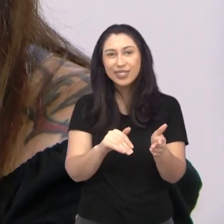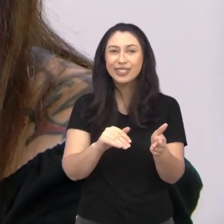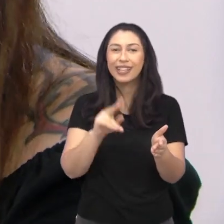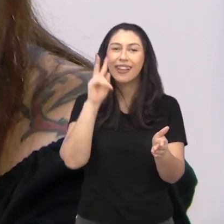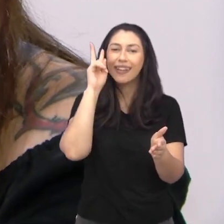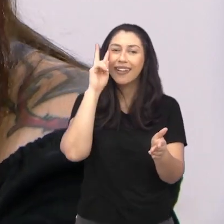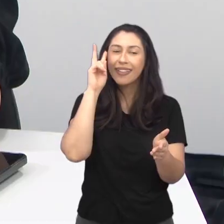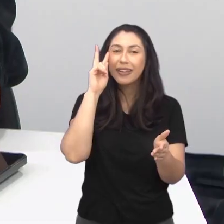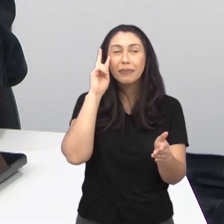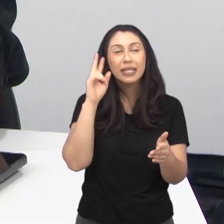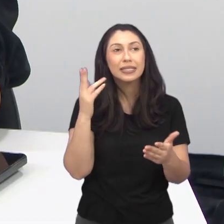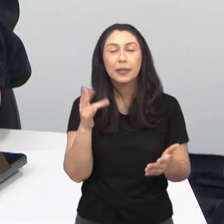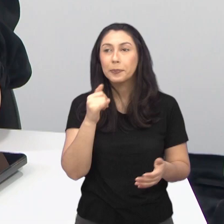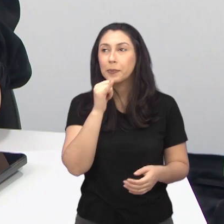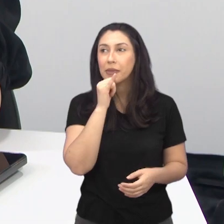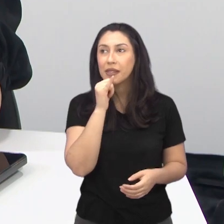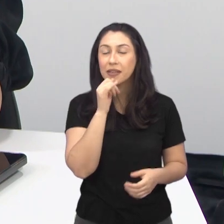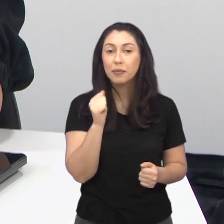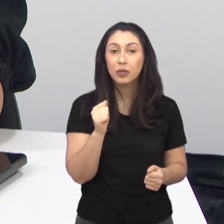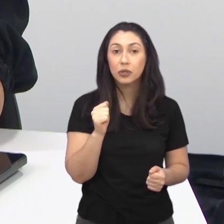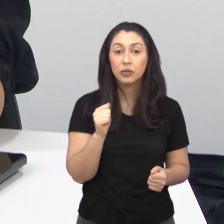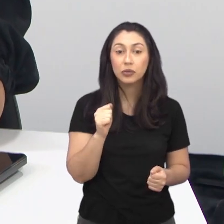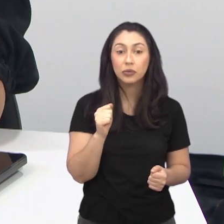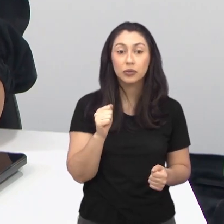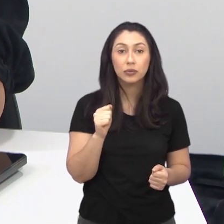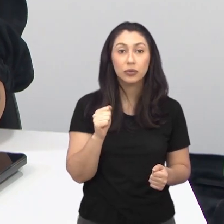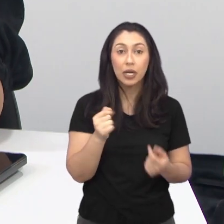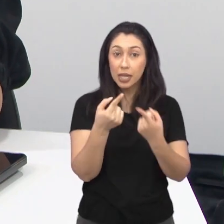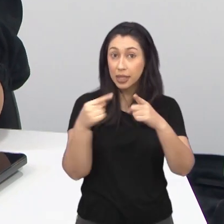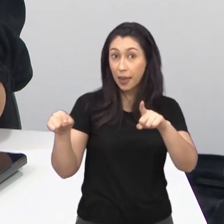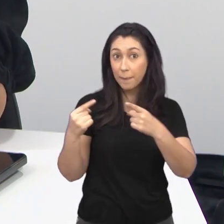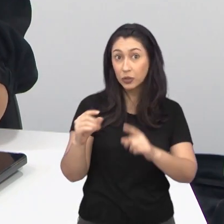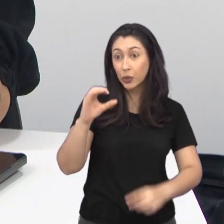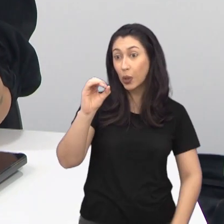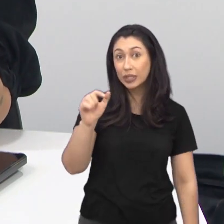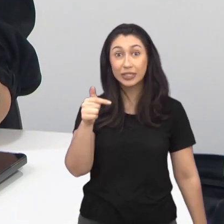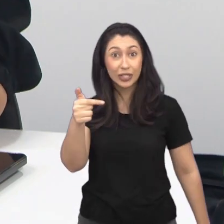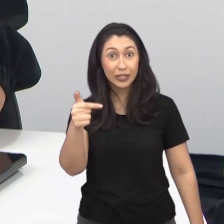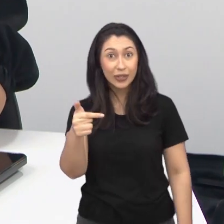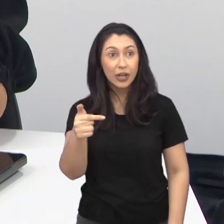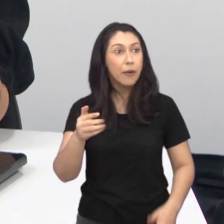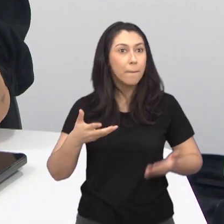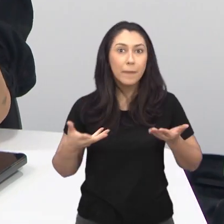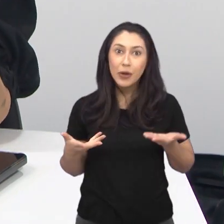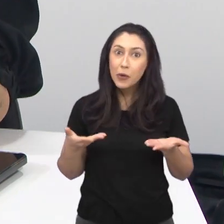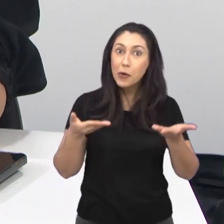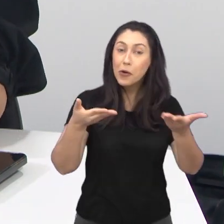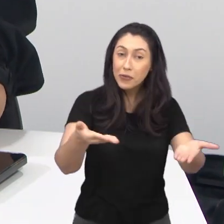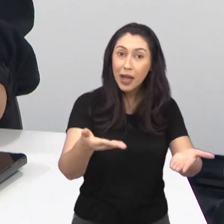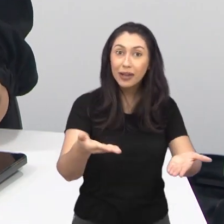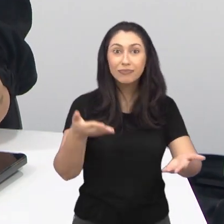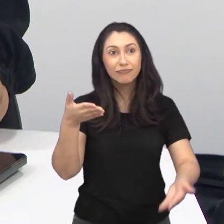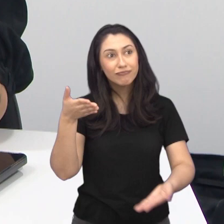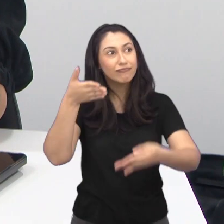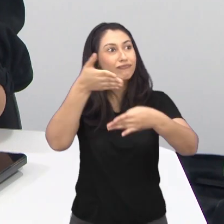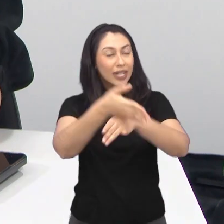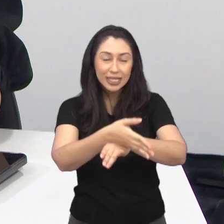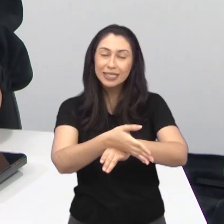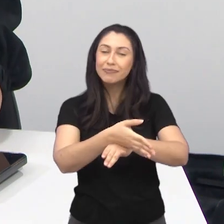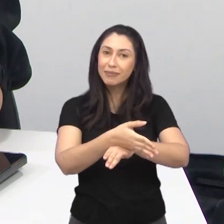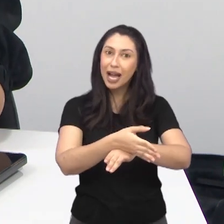gente passou, por exemplo, no lançamento da música Oxigênio, eu fui convidada para estar no meio das pessoas ilustres para